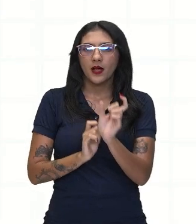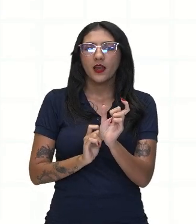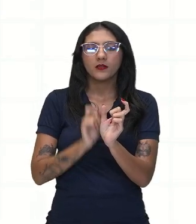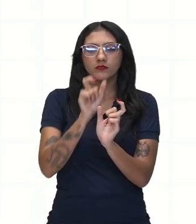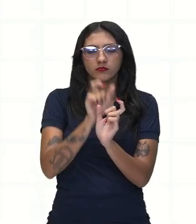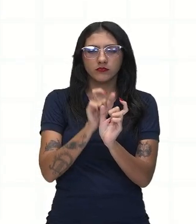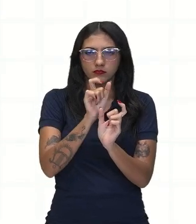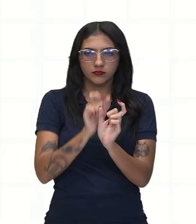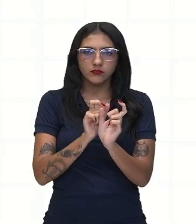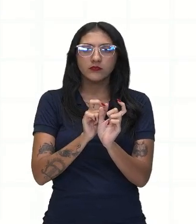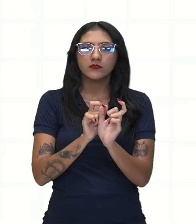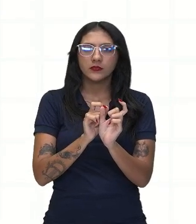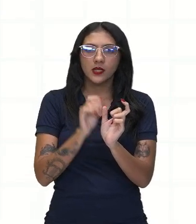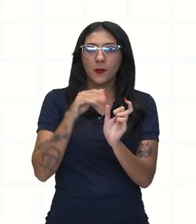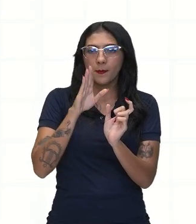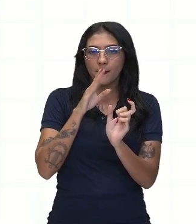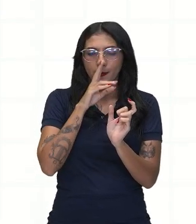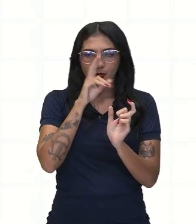penúltima sílaba tônica,